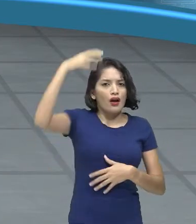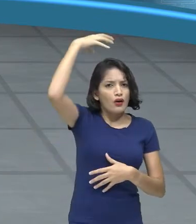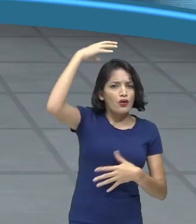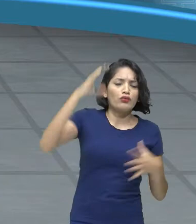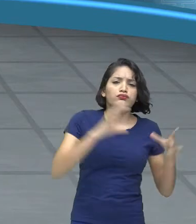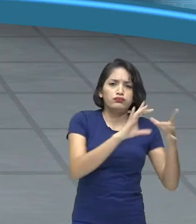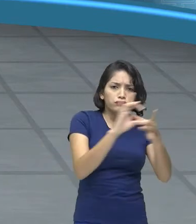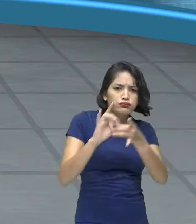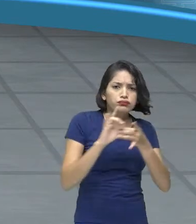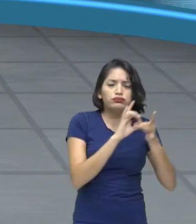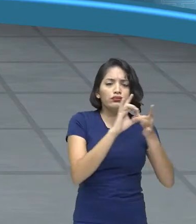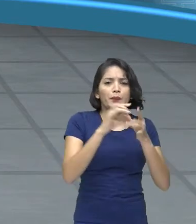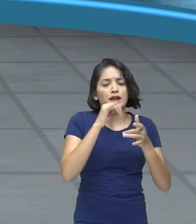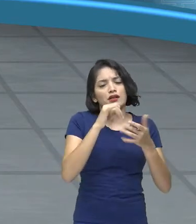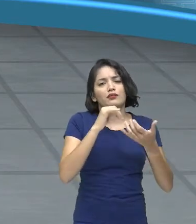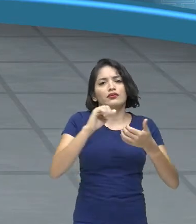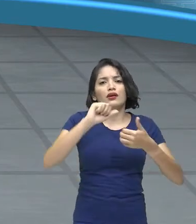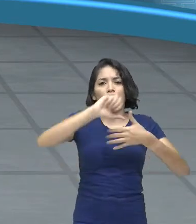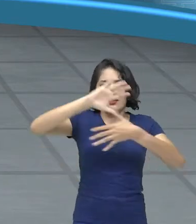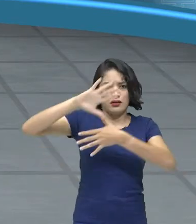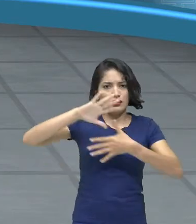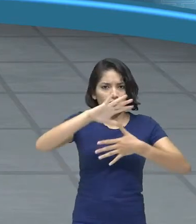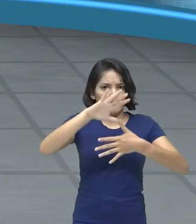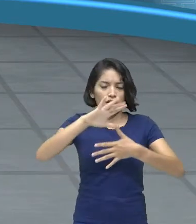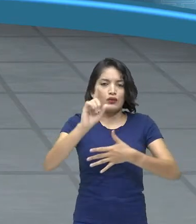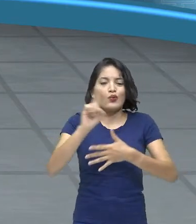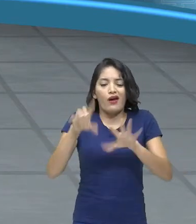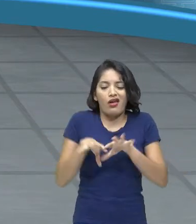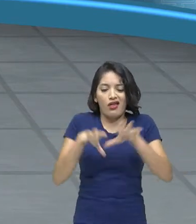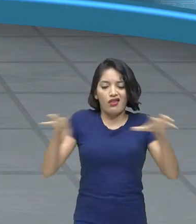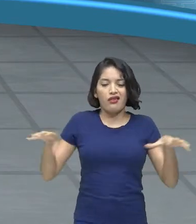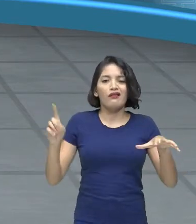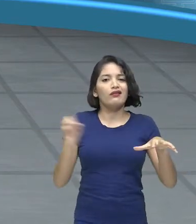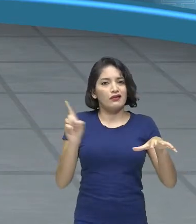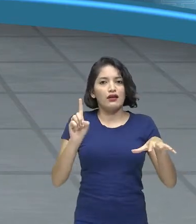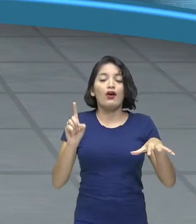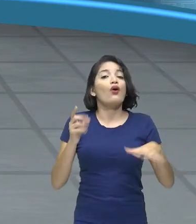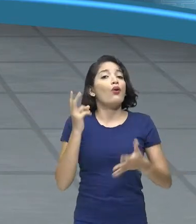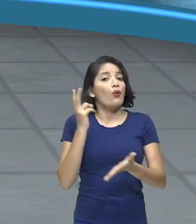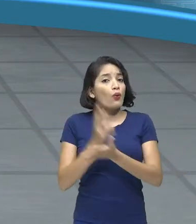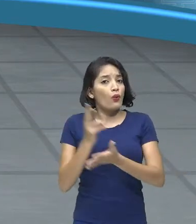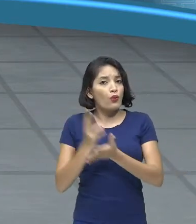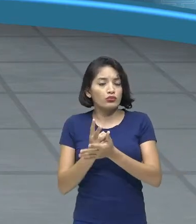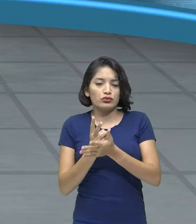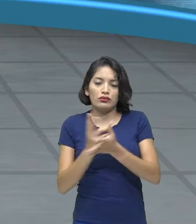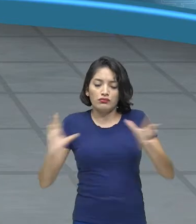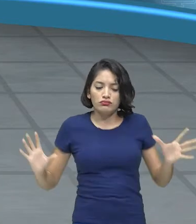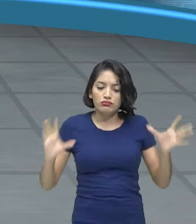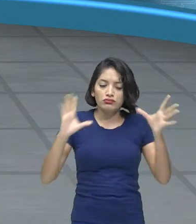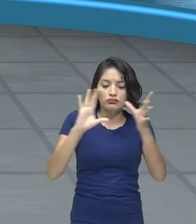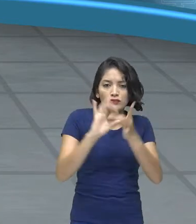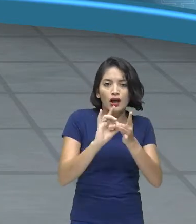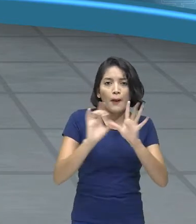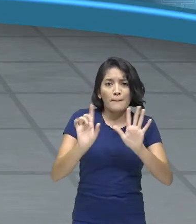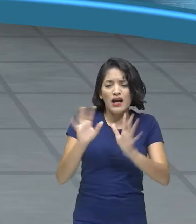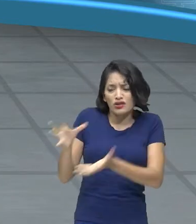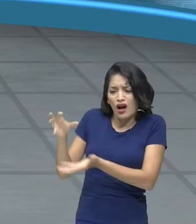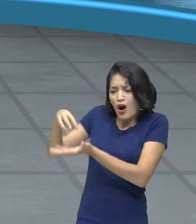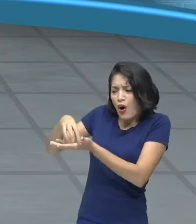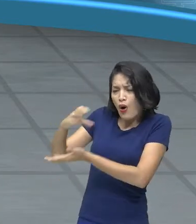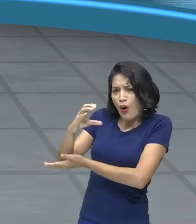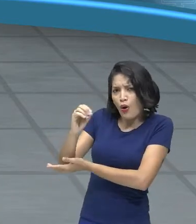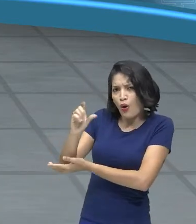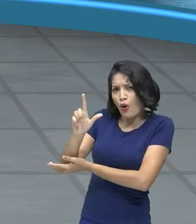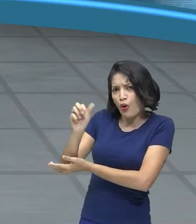do continente americano. A ideia não era se separar, a ideia era fazer parte, não mais como colônia, mas